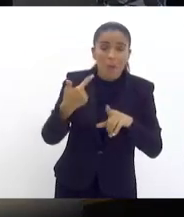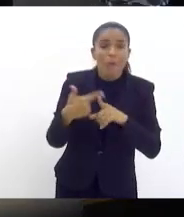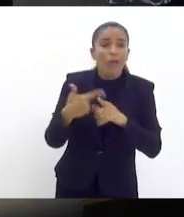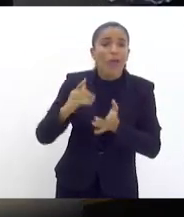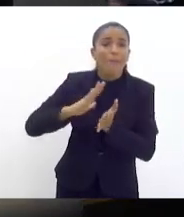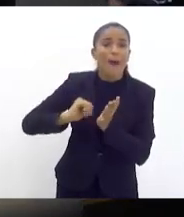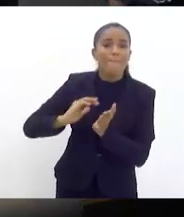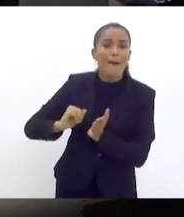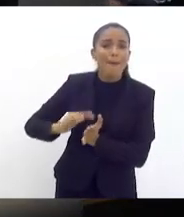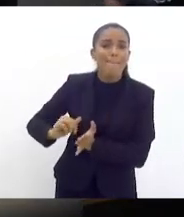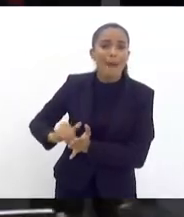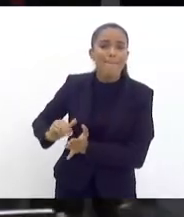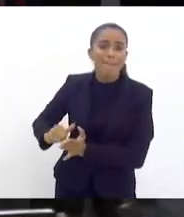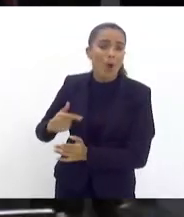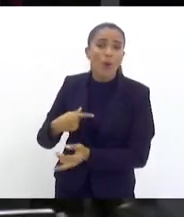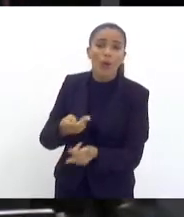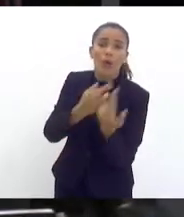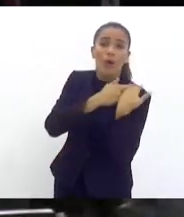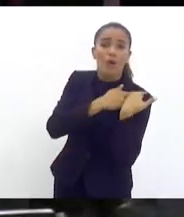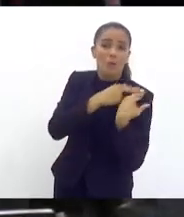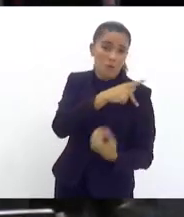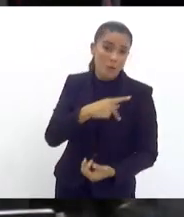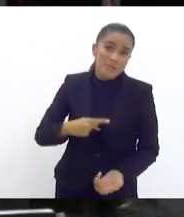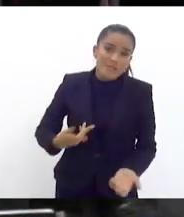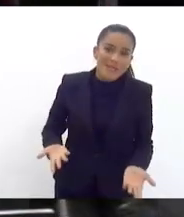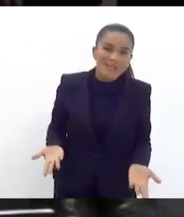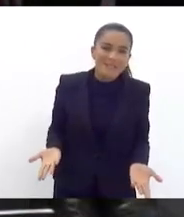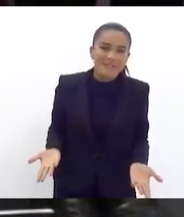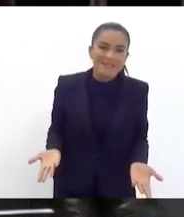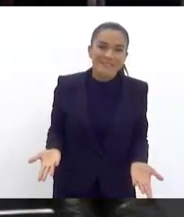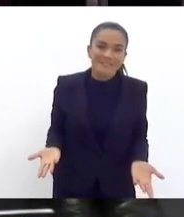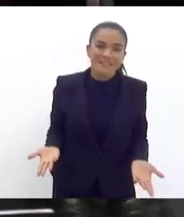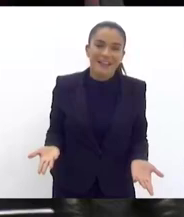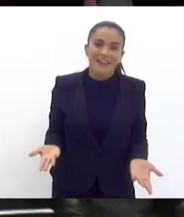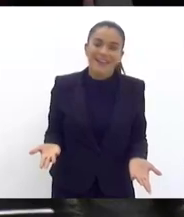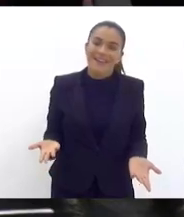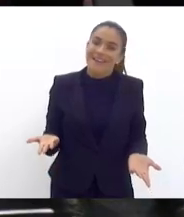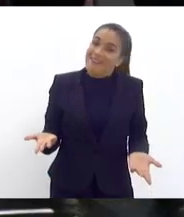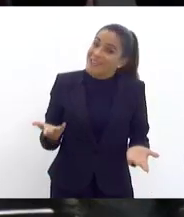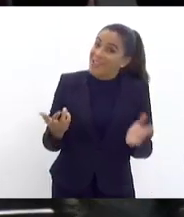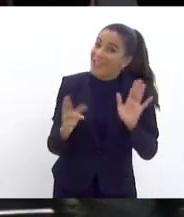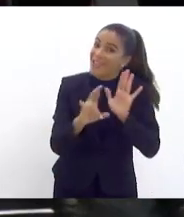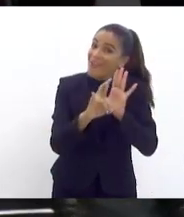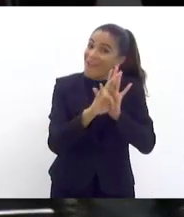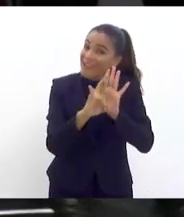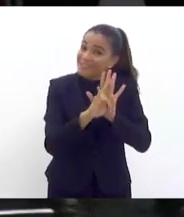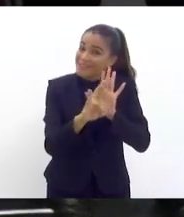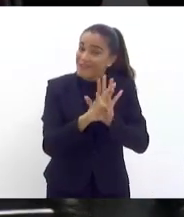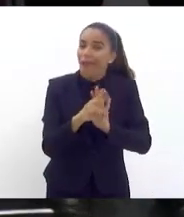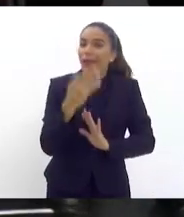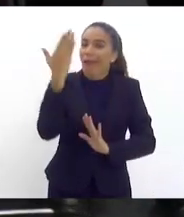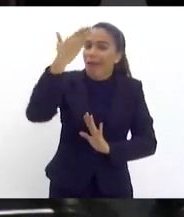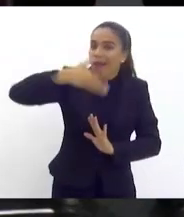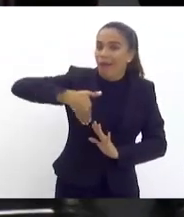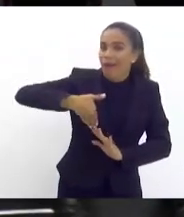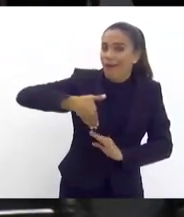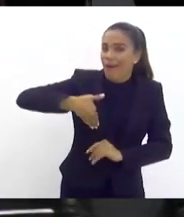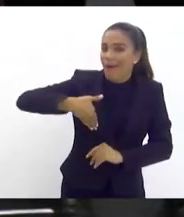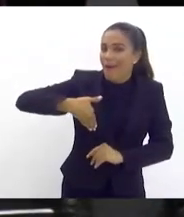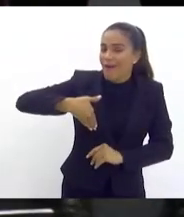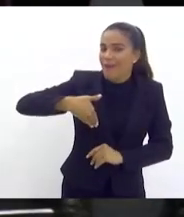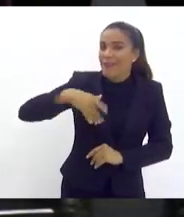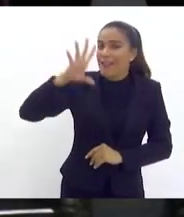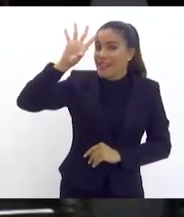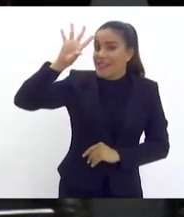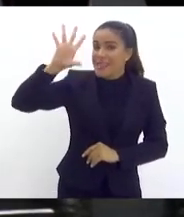usurpando uma competência do presidente, a não ser que o regimento interno passe a constar que